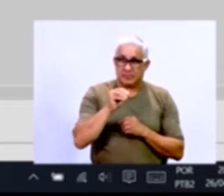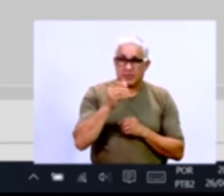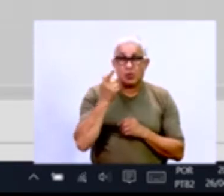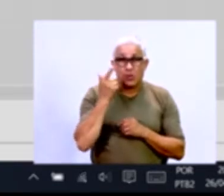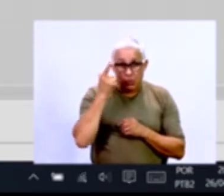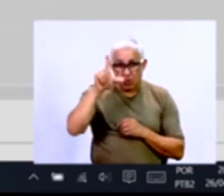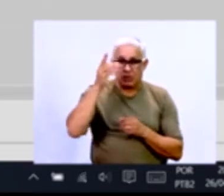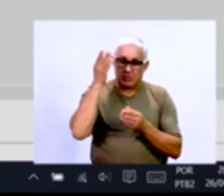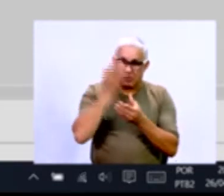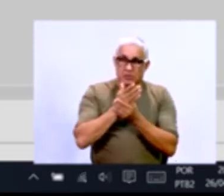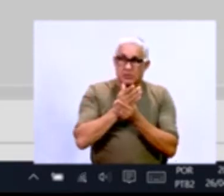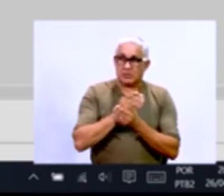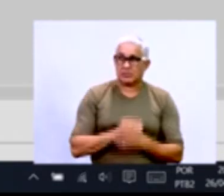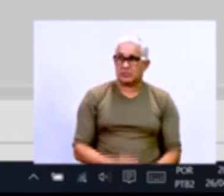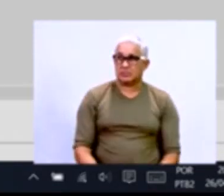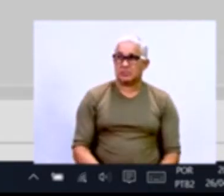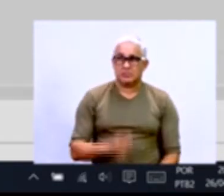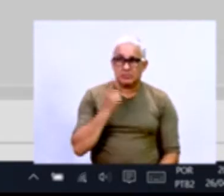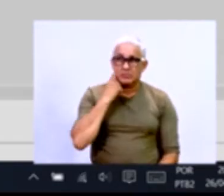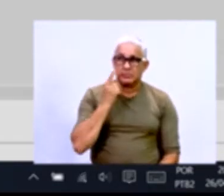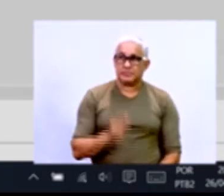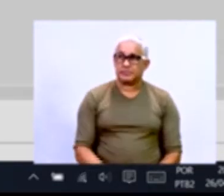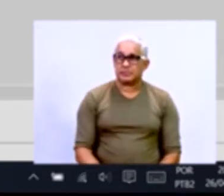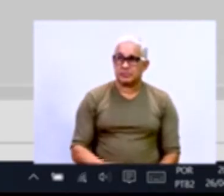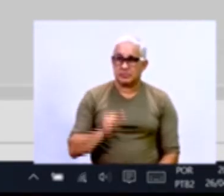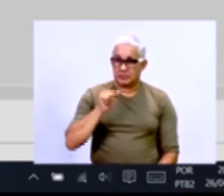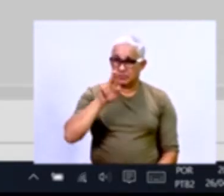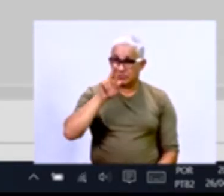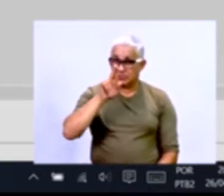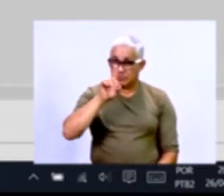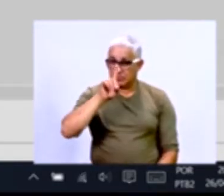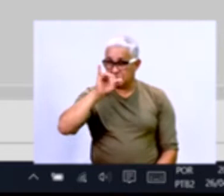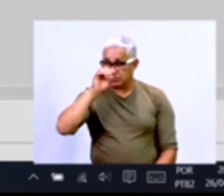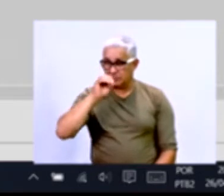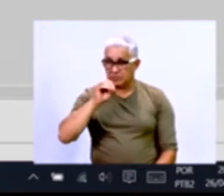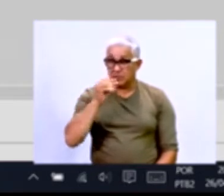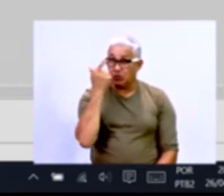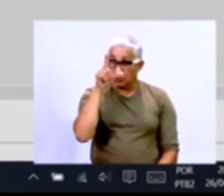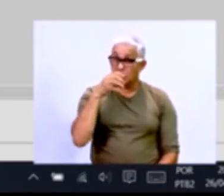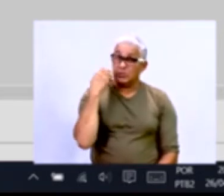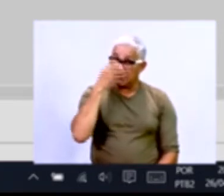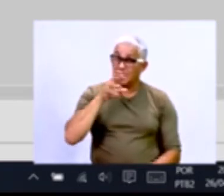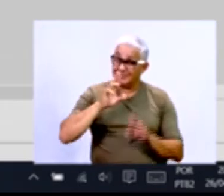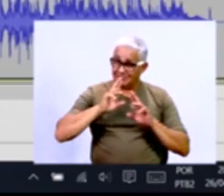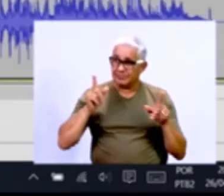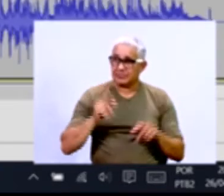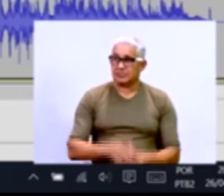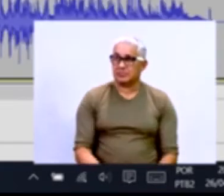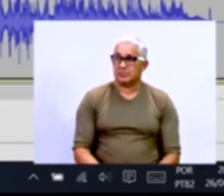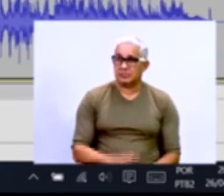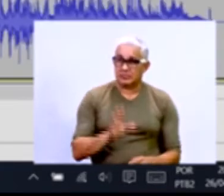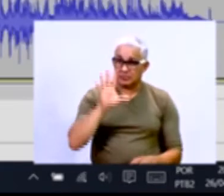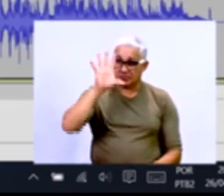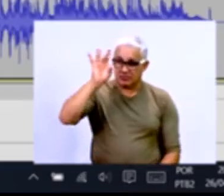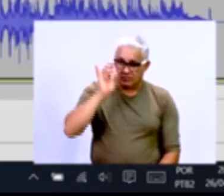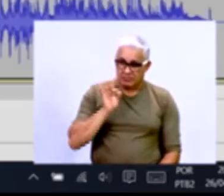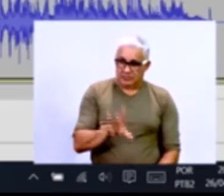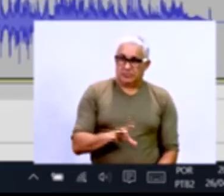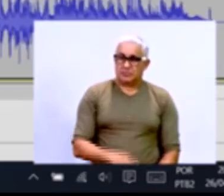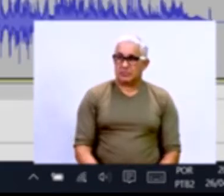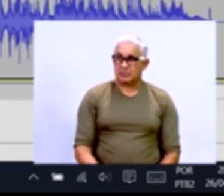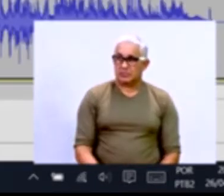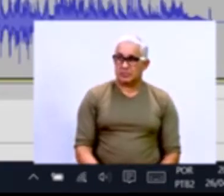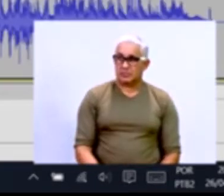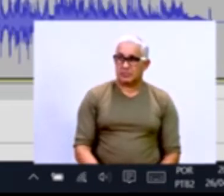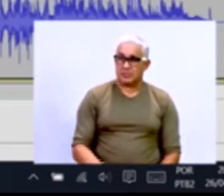outro arquivo, ó, outro arquivo de áudio, vou importar outra música agora, ó. O que ele faz? Olha só, ele cria